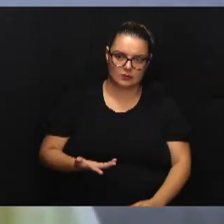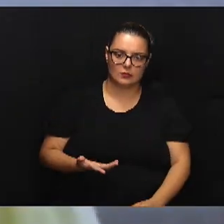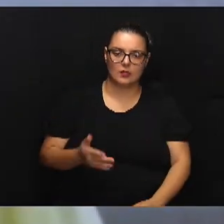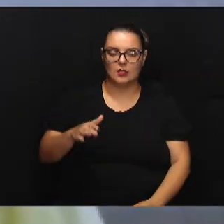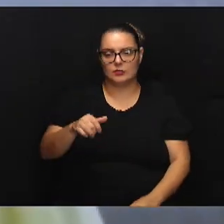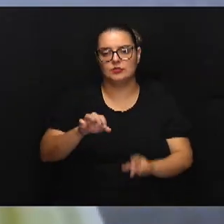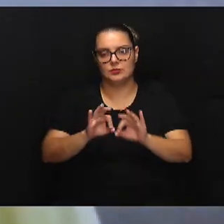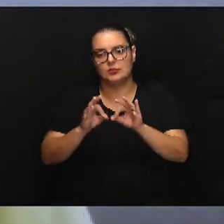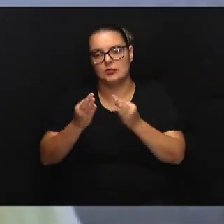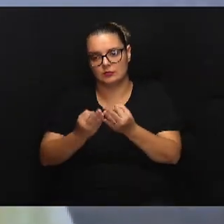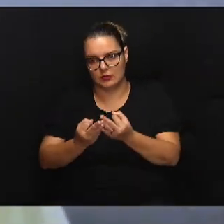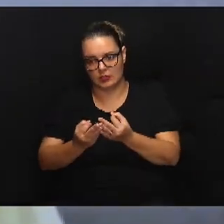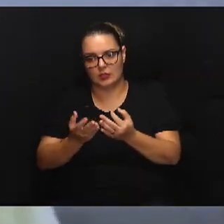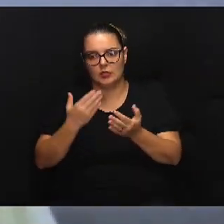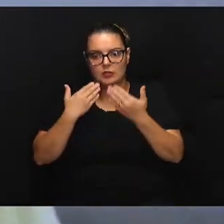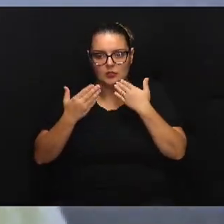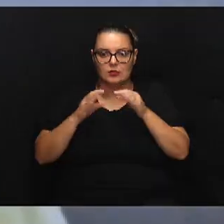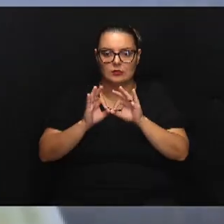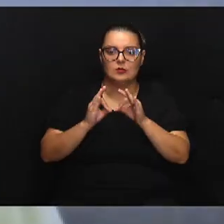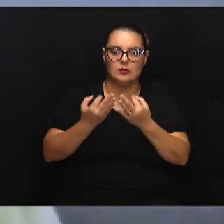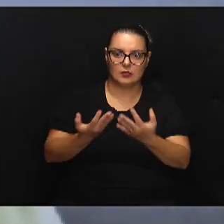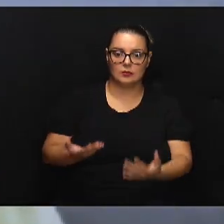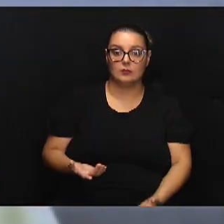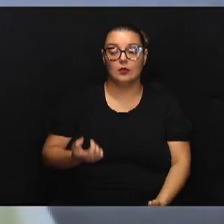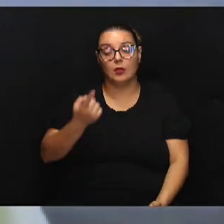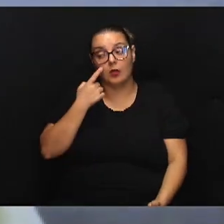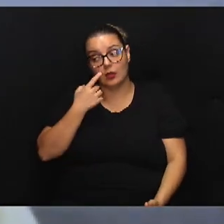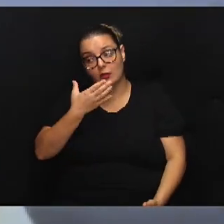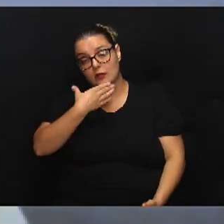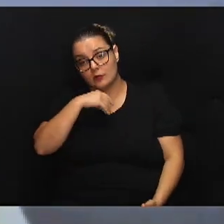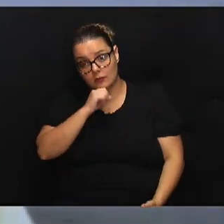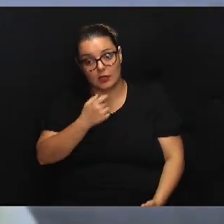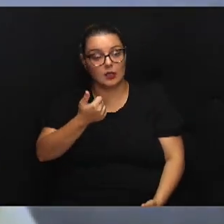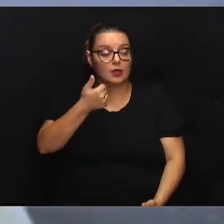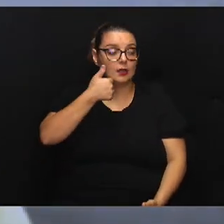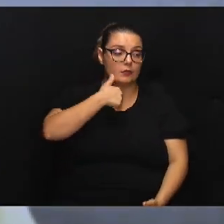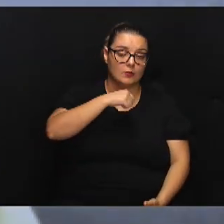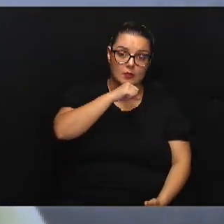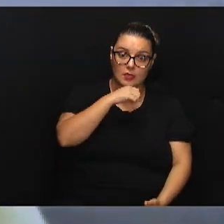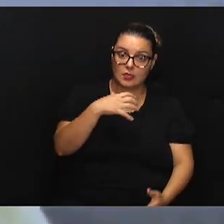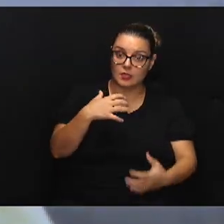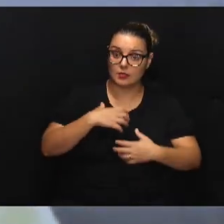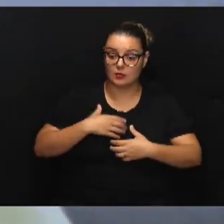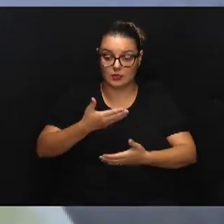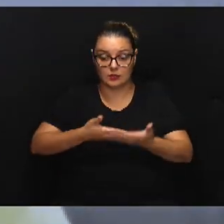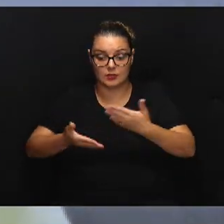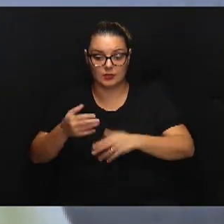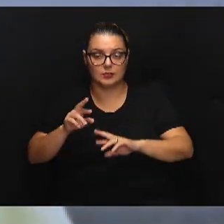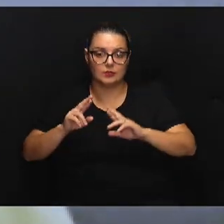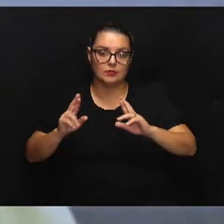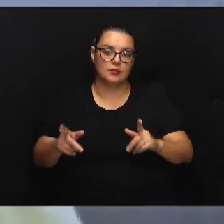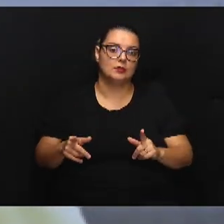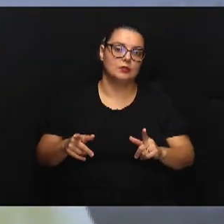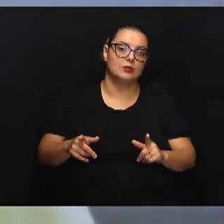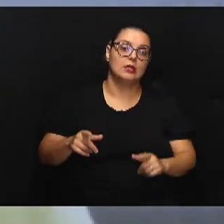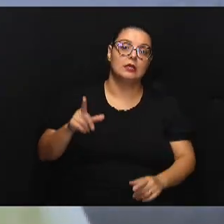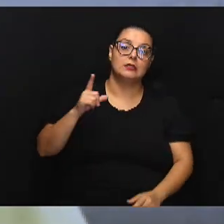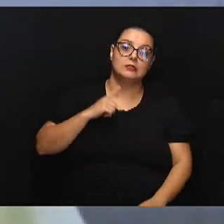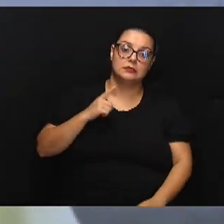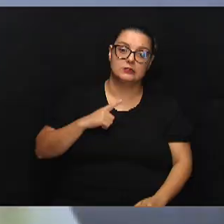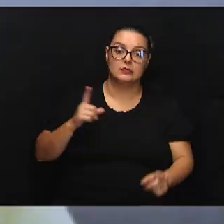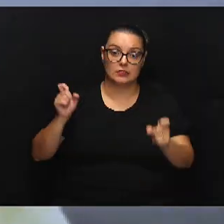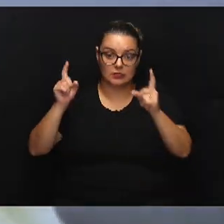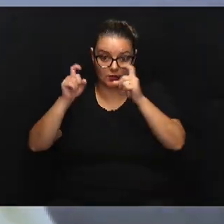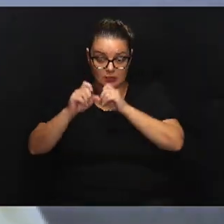família e conversa com a família. Olha, pai, mãe, ele tem um jeito de interagir diferente, ele tem uma dificuldade